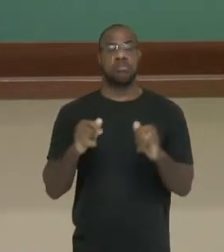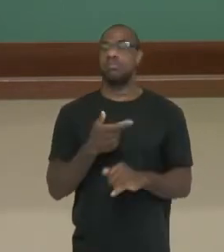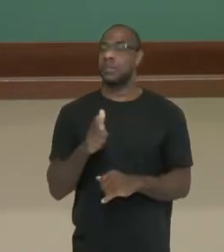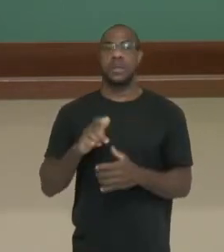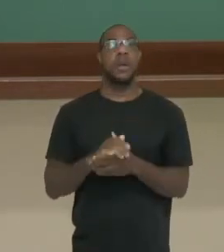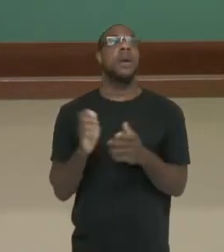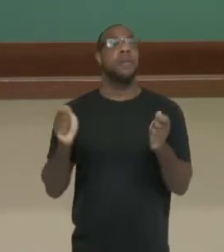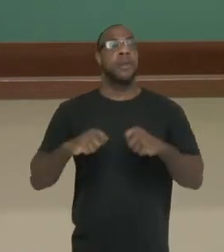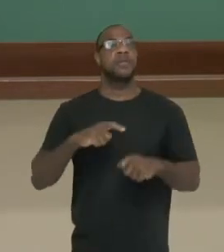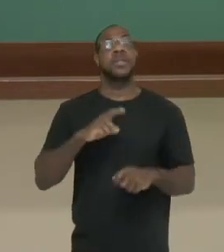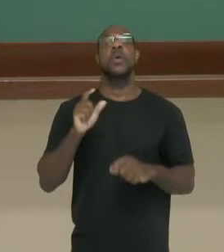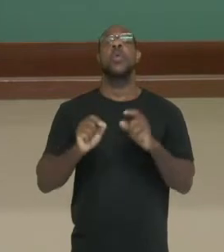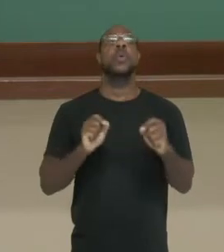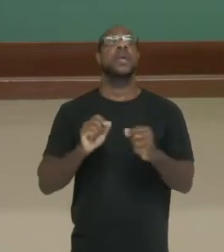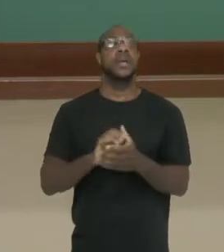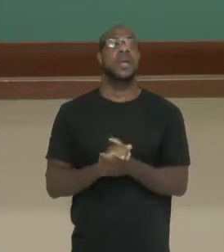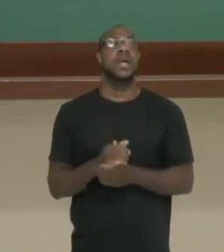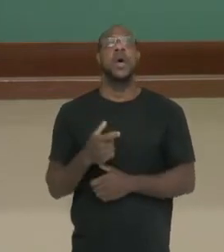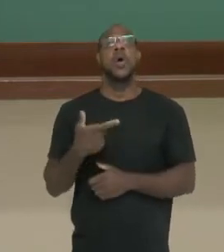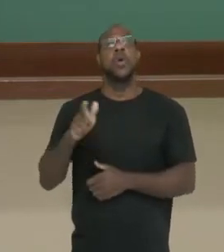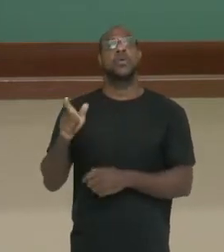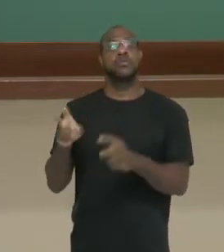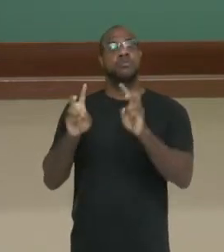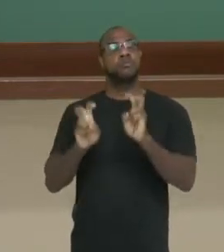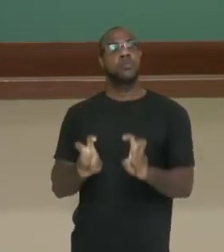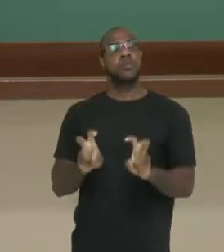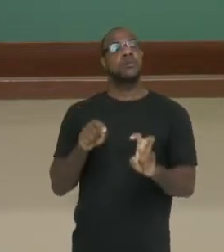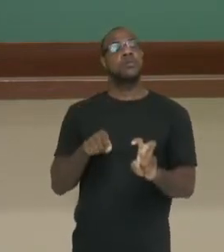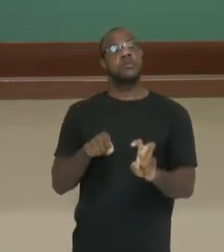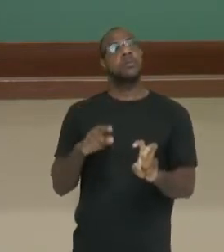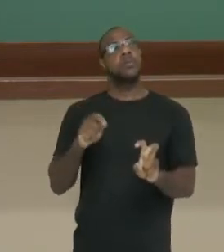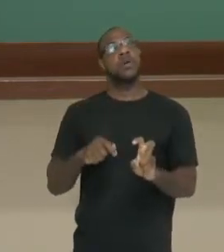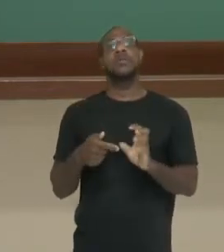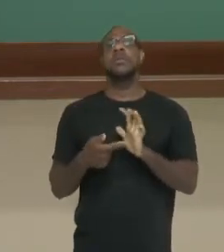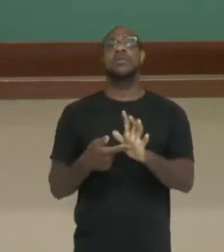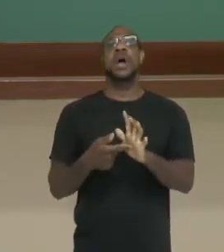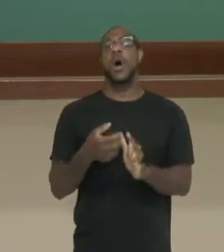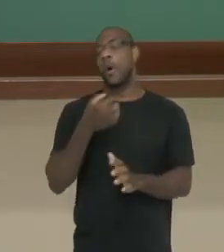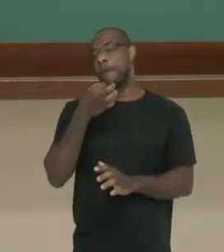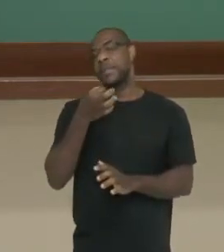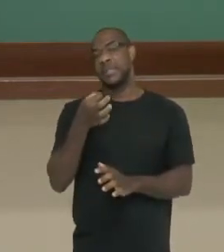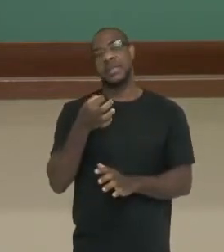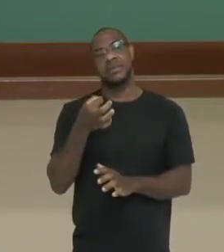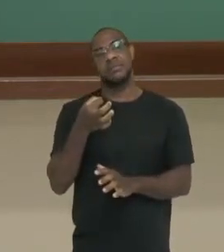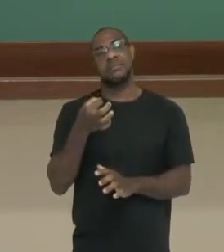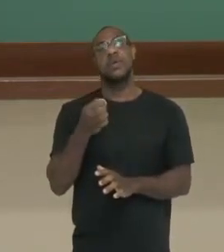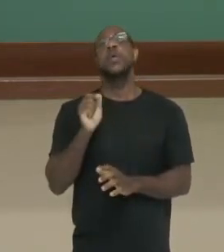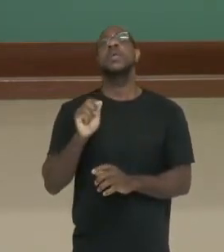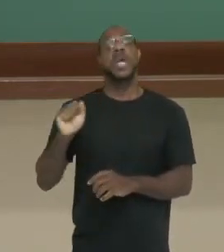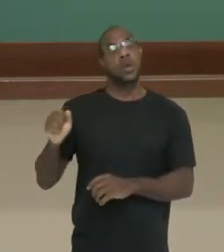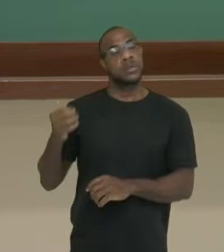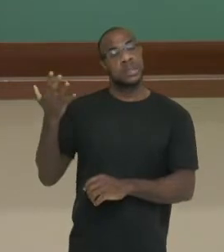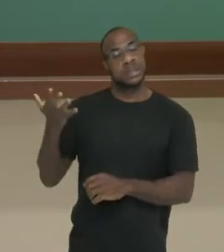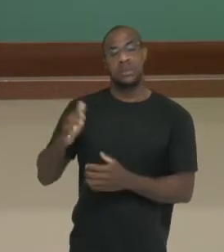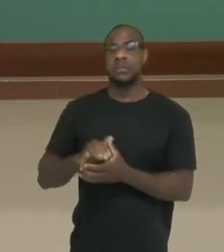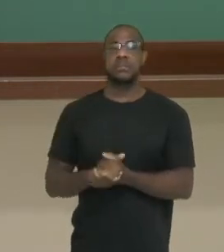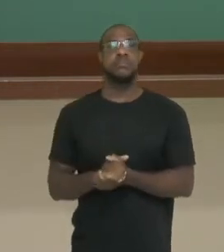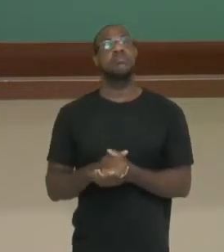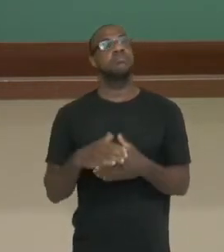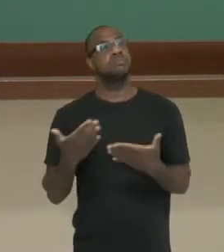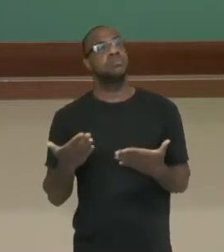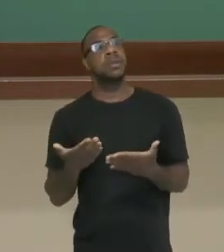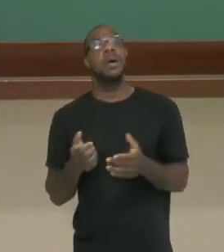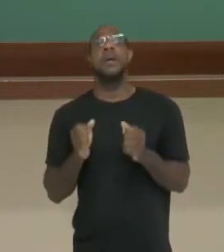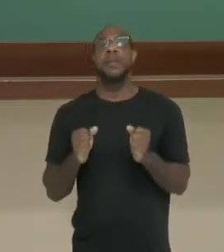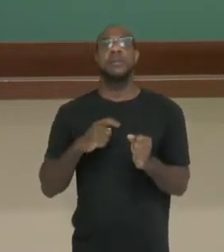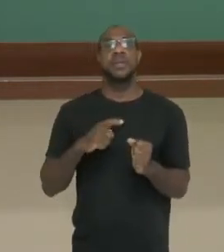pode ter ali um outro subtítulo trazendo a opinião de alguém a respeito do que aconteceu, né? Você pode ter ali